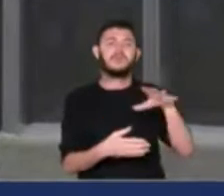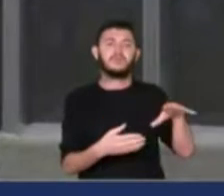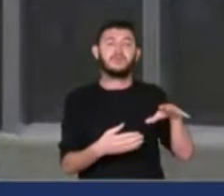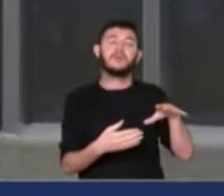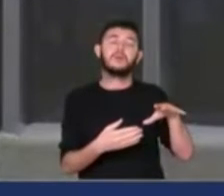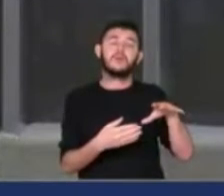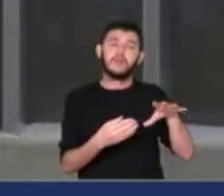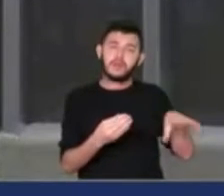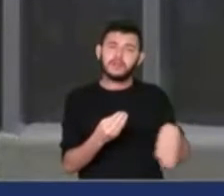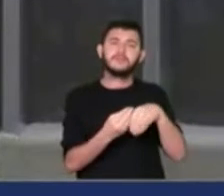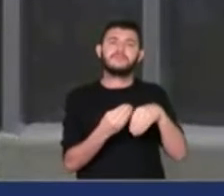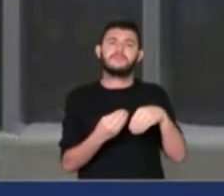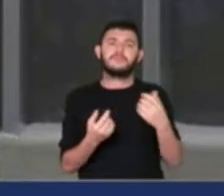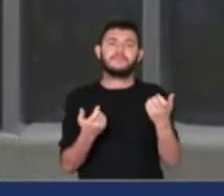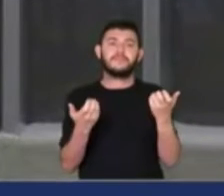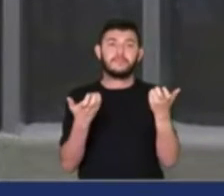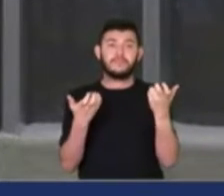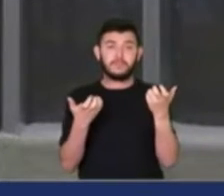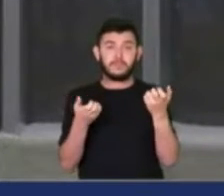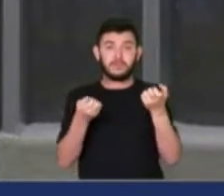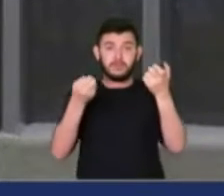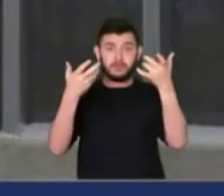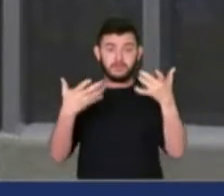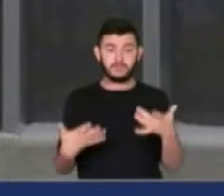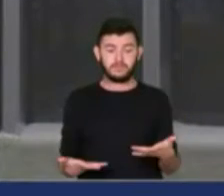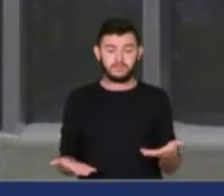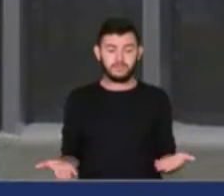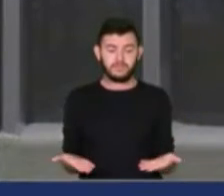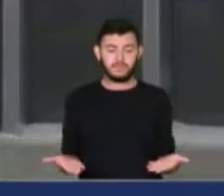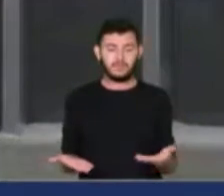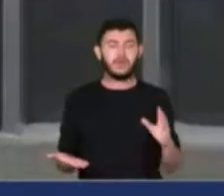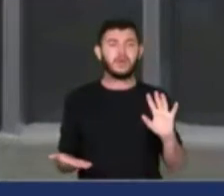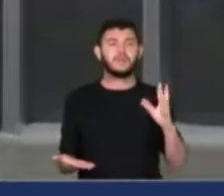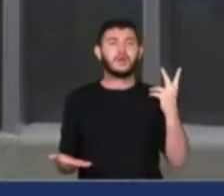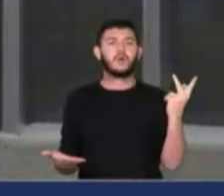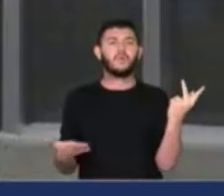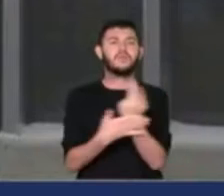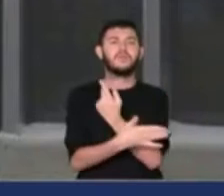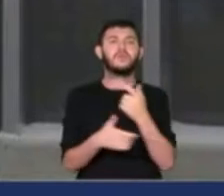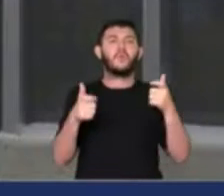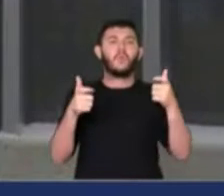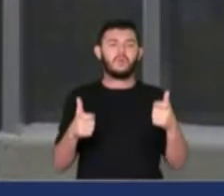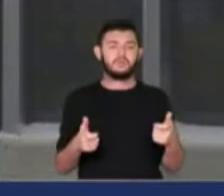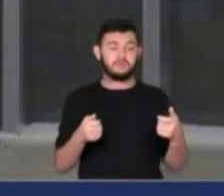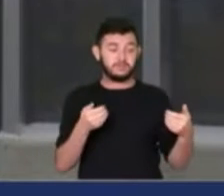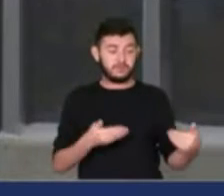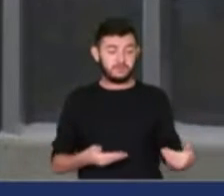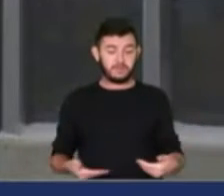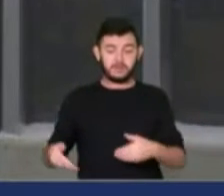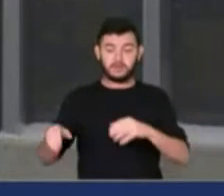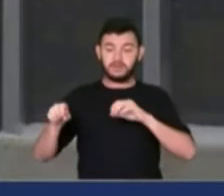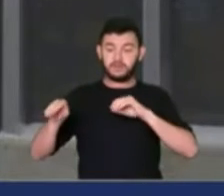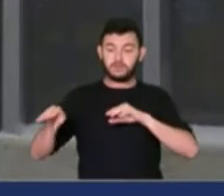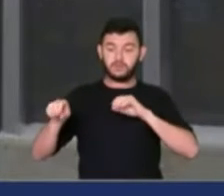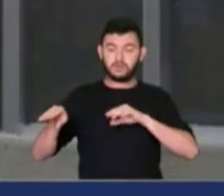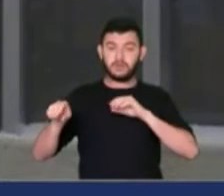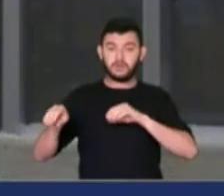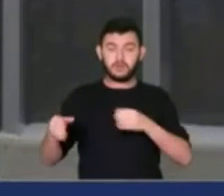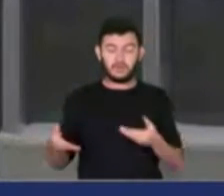Eu quero tratar nesse momento do que está acontecendo no Ministério da Educação. O atual ministro manda